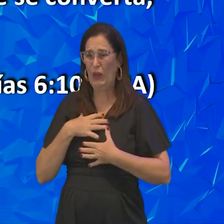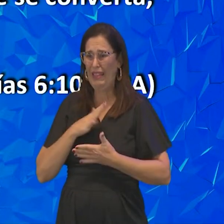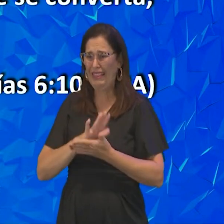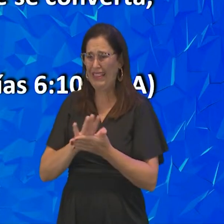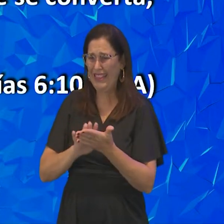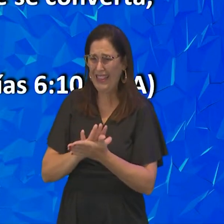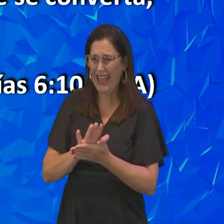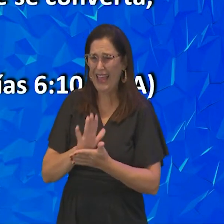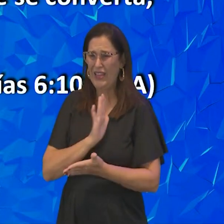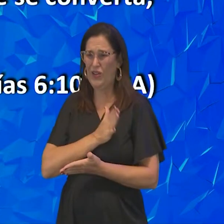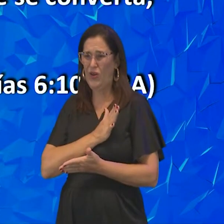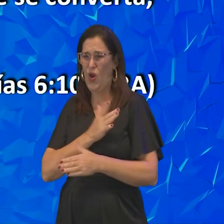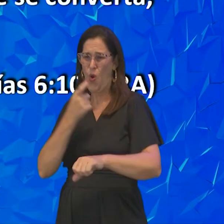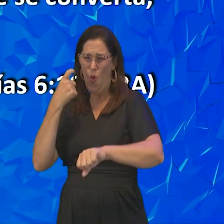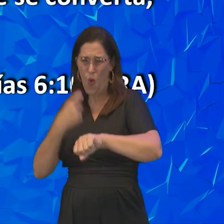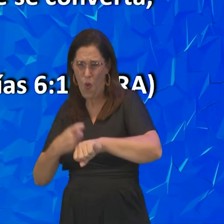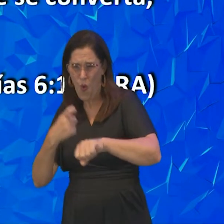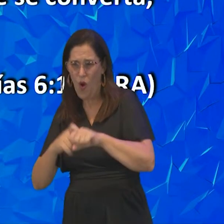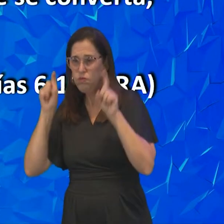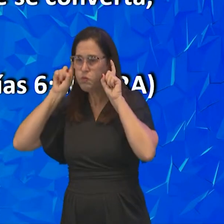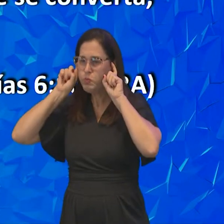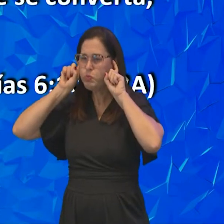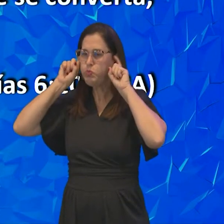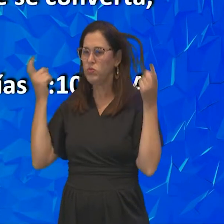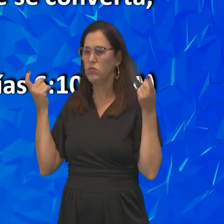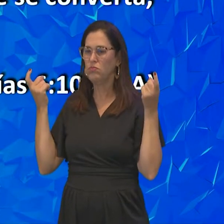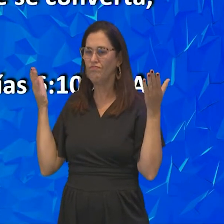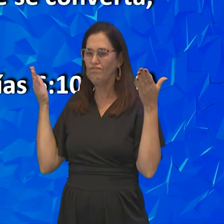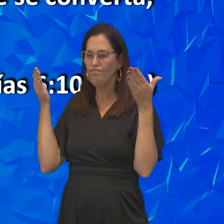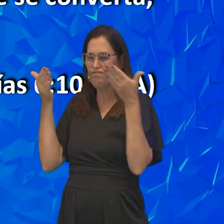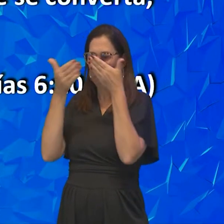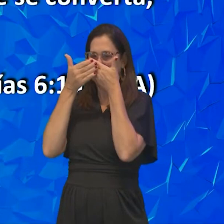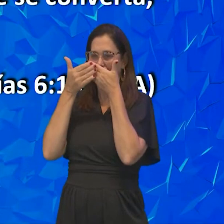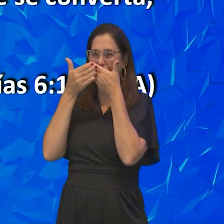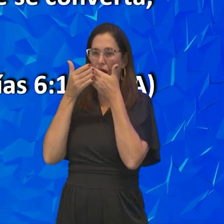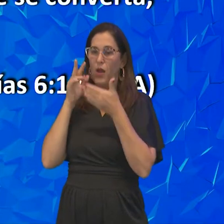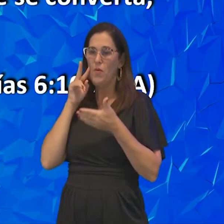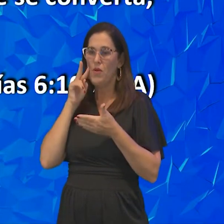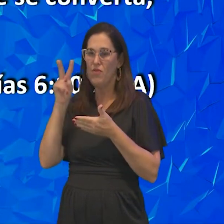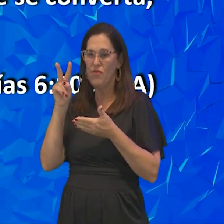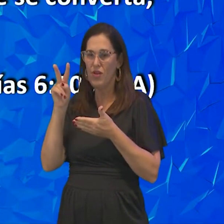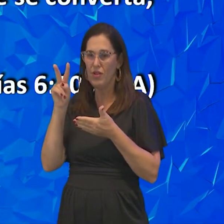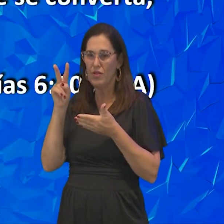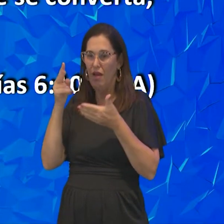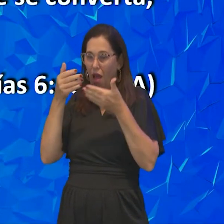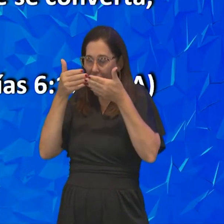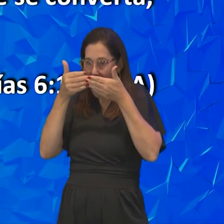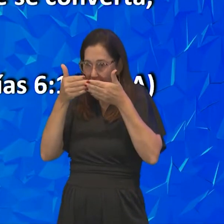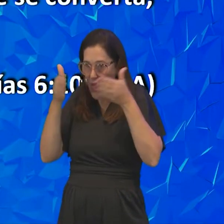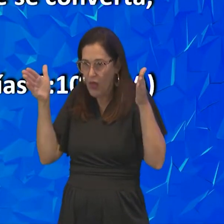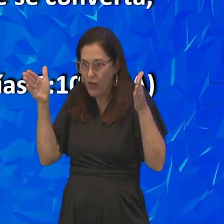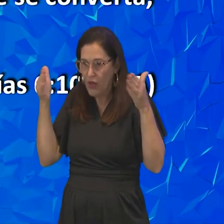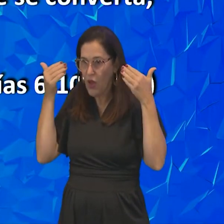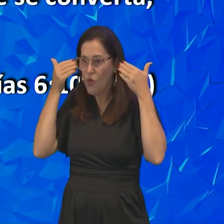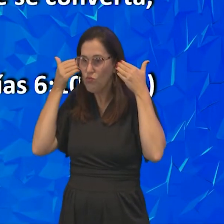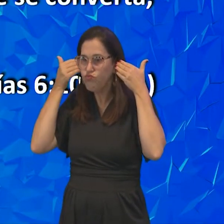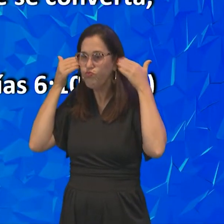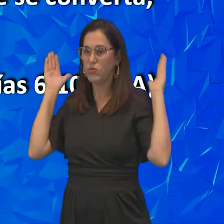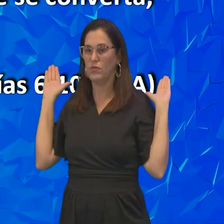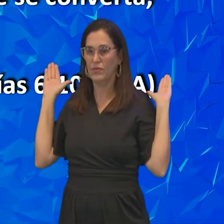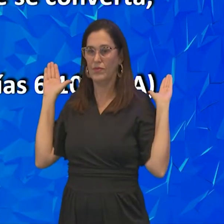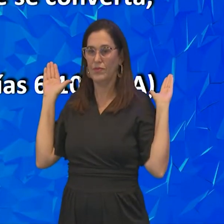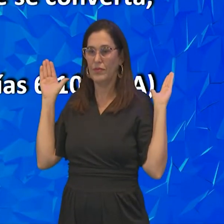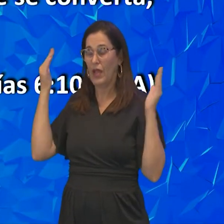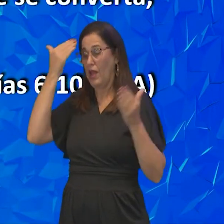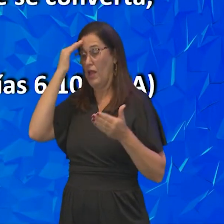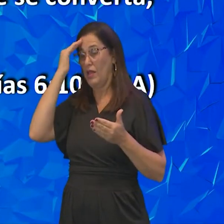povo, endurece-lhe os ouvidos e fecha-lhes os olhos, para que não venha ele a ver com os olhos, a ouvir com os ouvidos e a